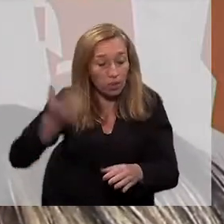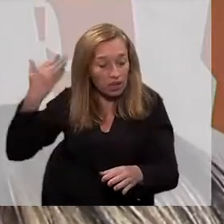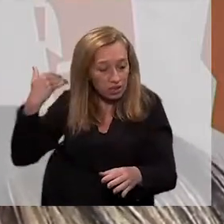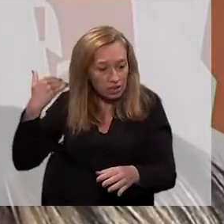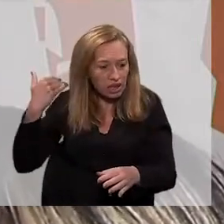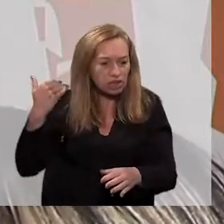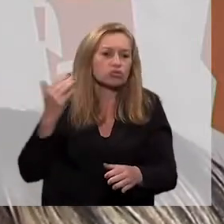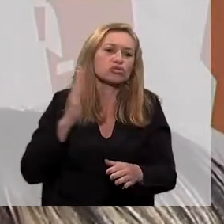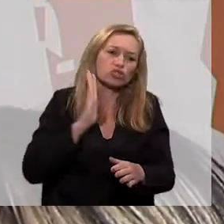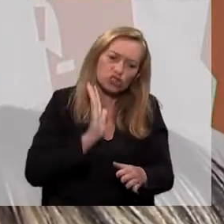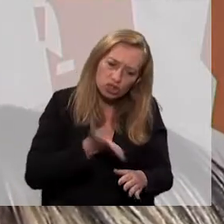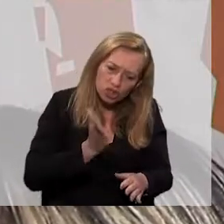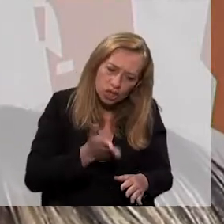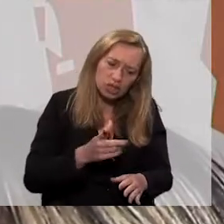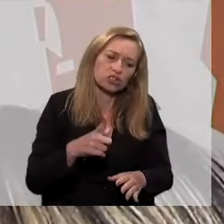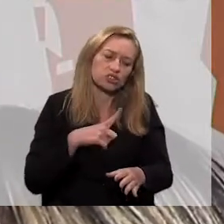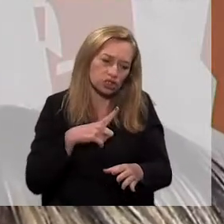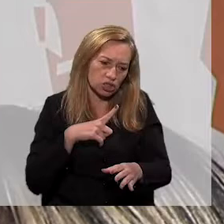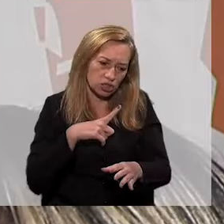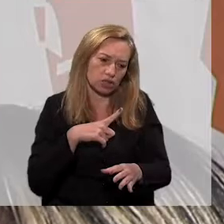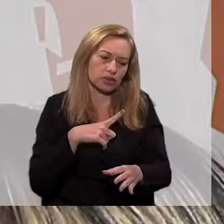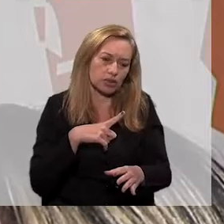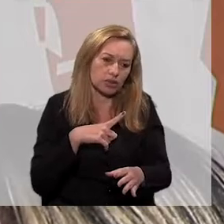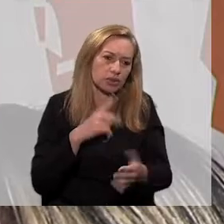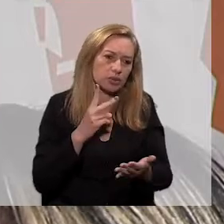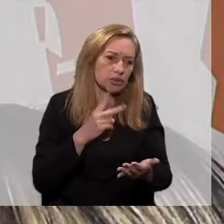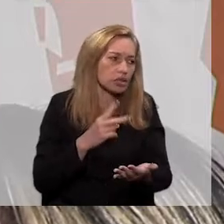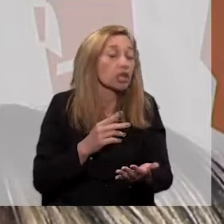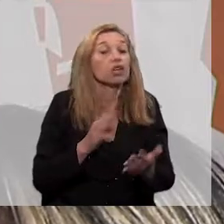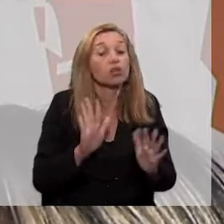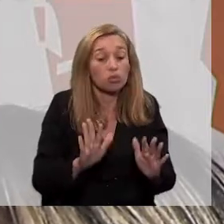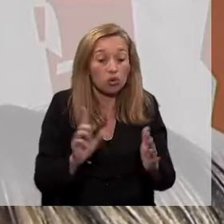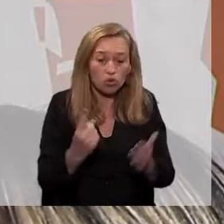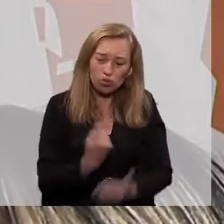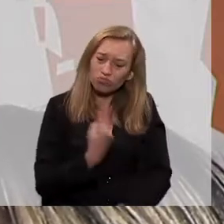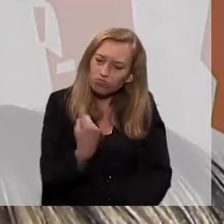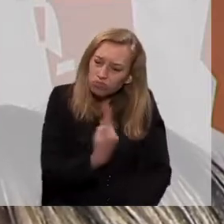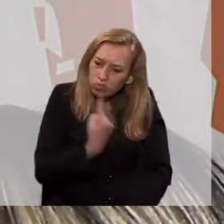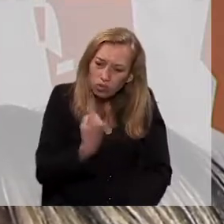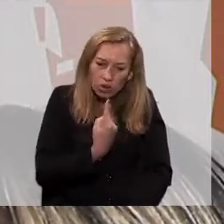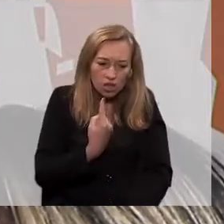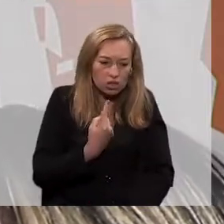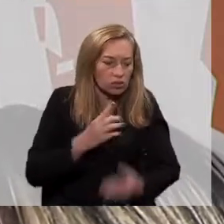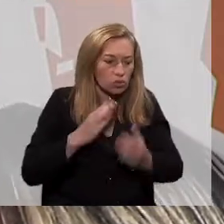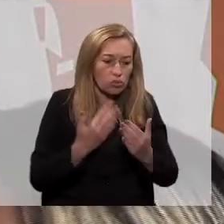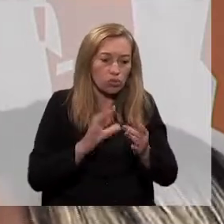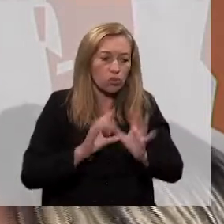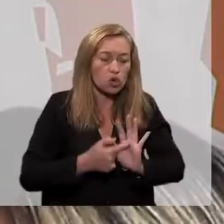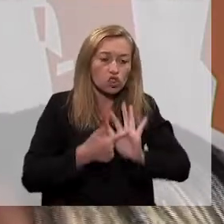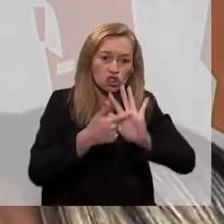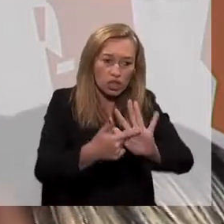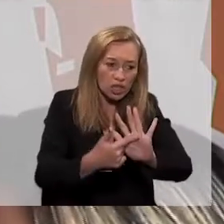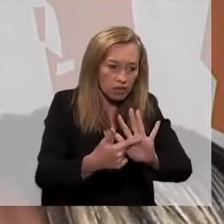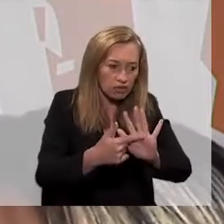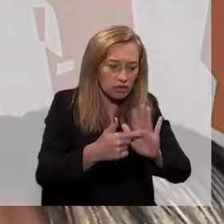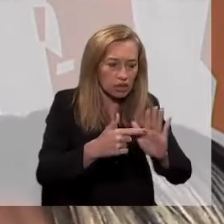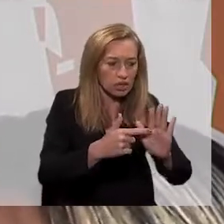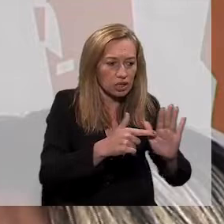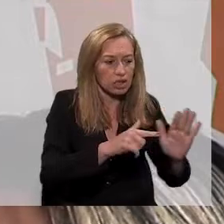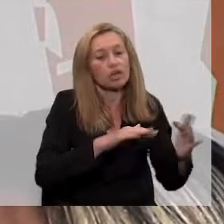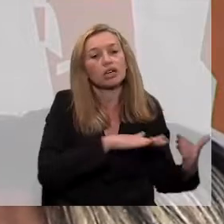digital, isso também já existia. E como era uma coisa muito isolada e não vinha para a mídia,